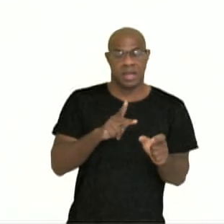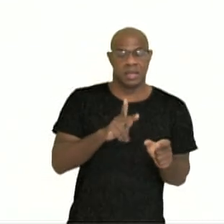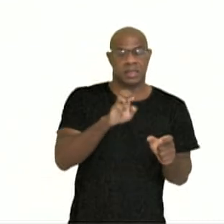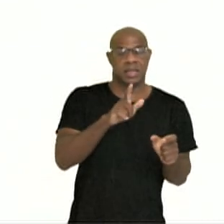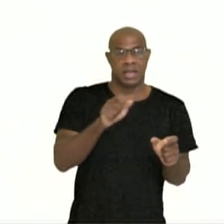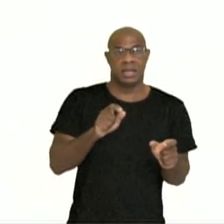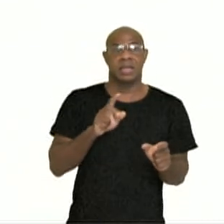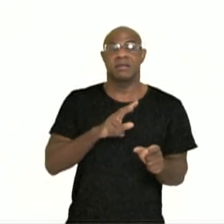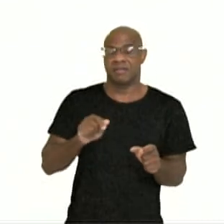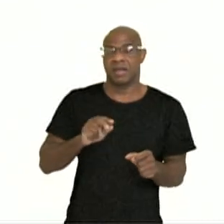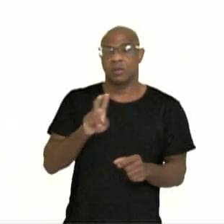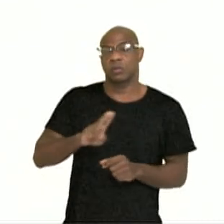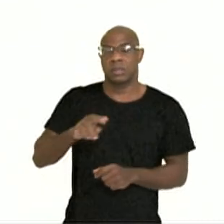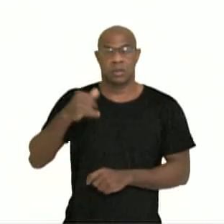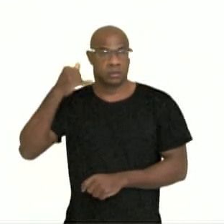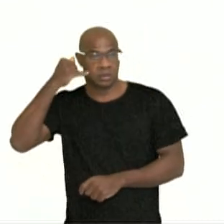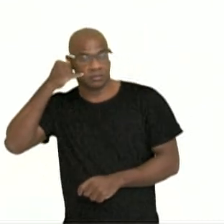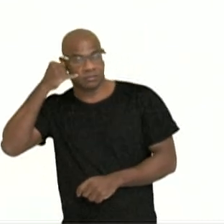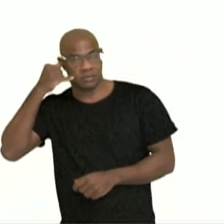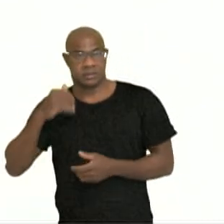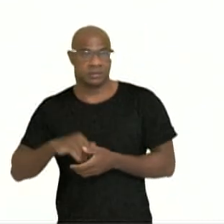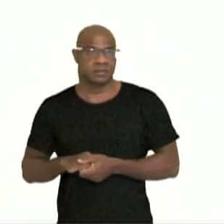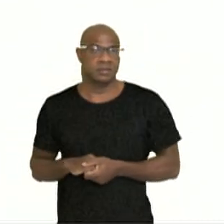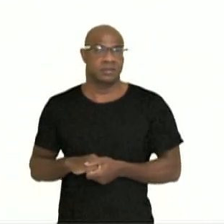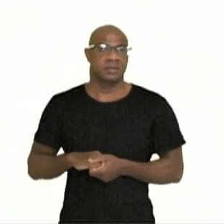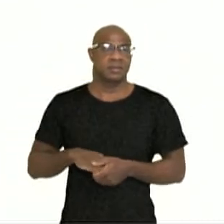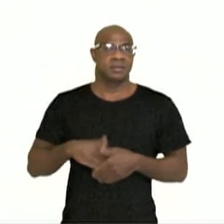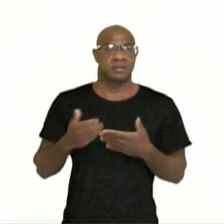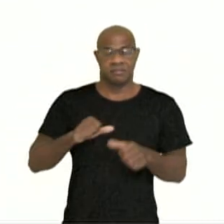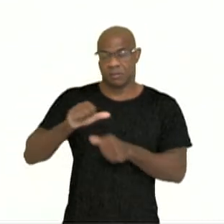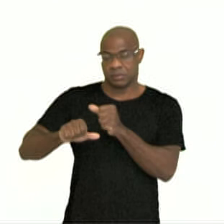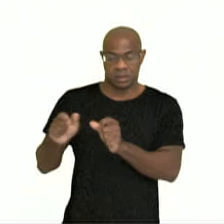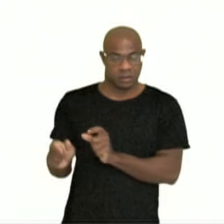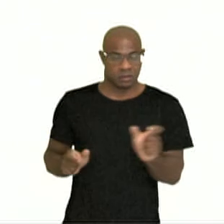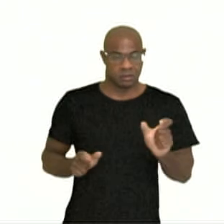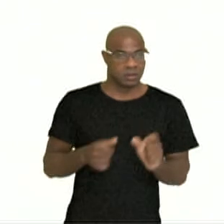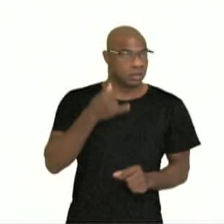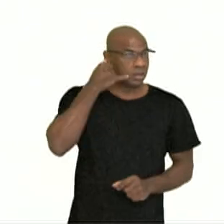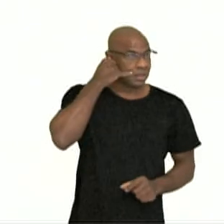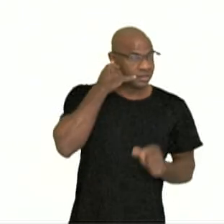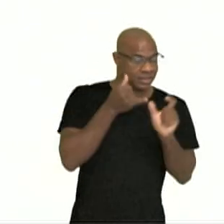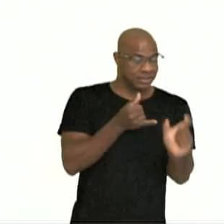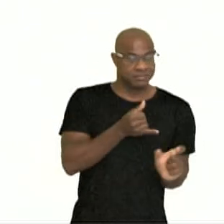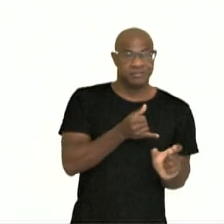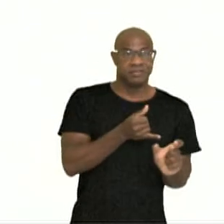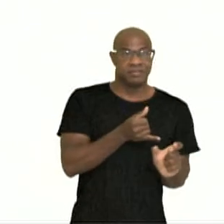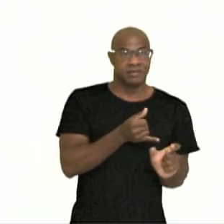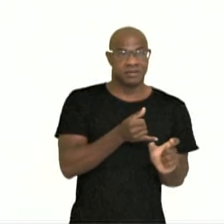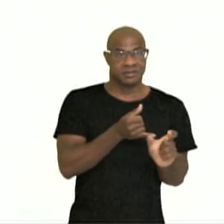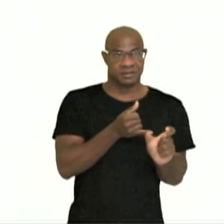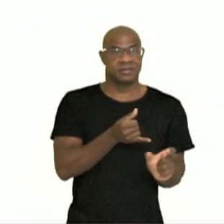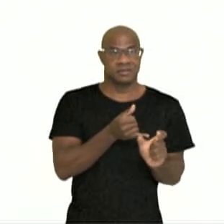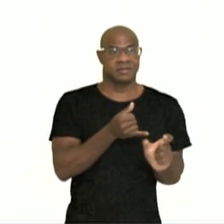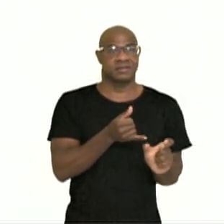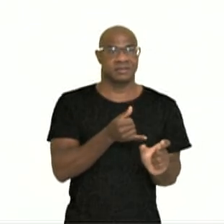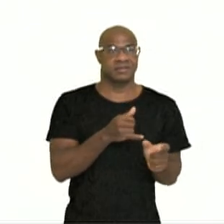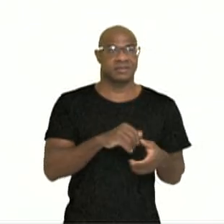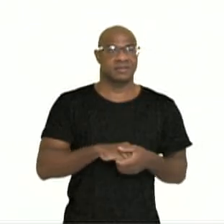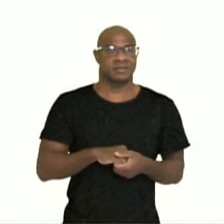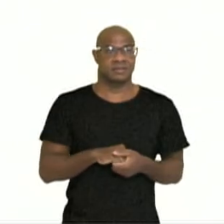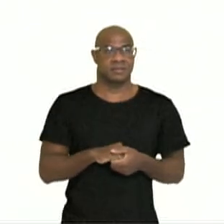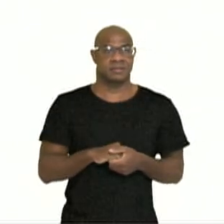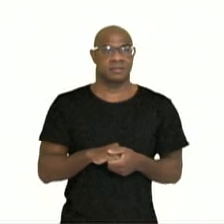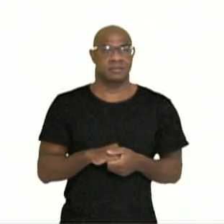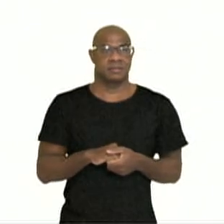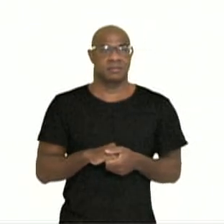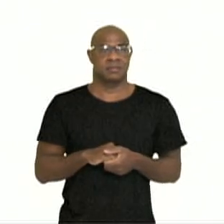ser modificada para the telephone will be used by Kelly, né? Perceba, frase com o verbo